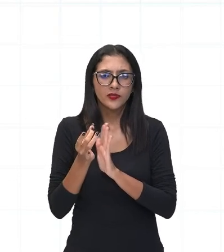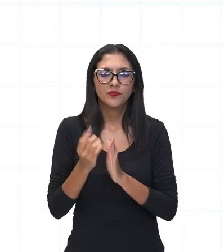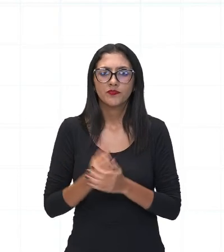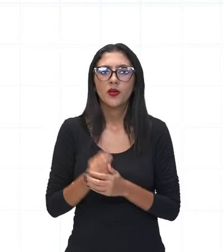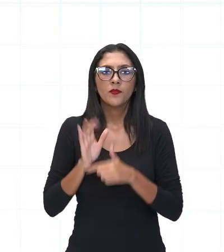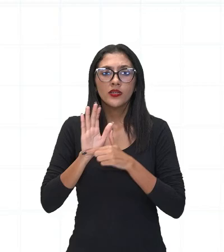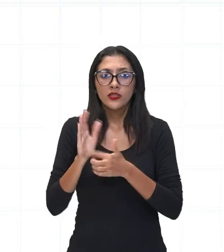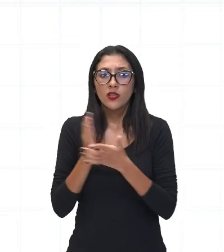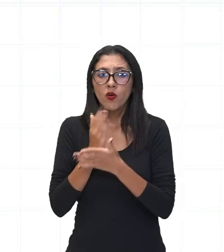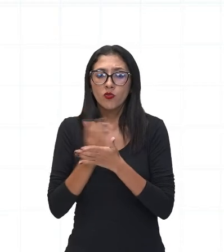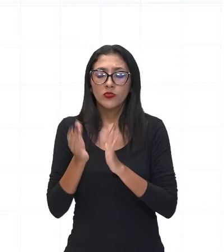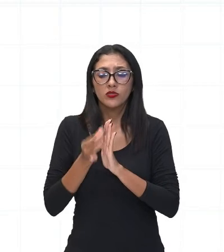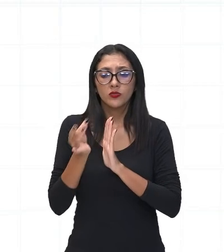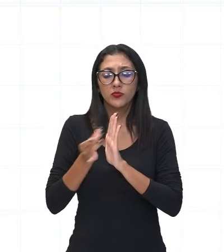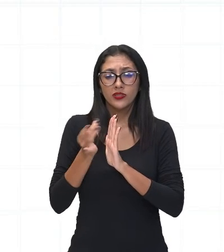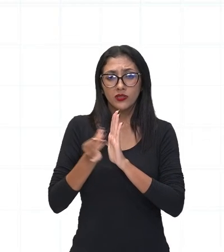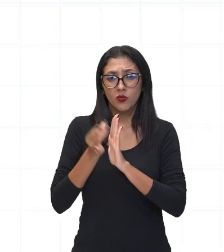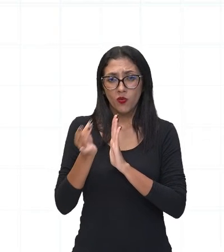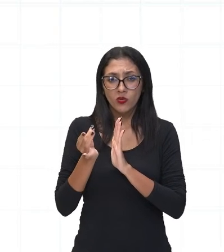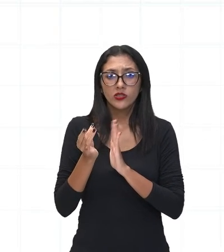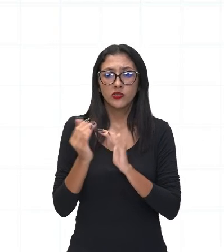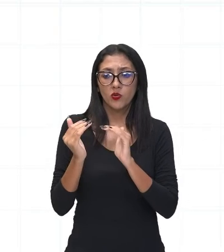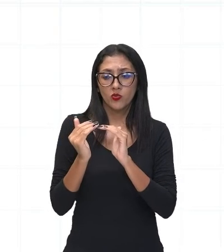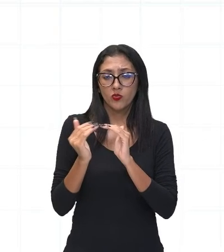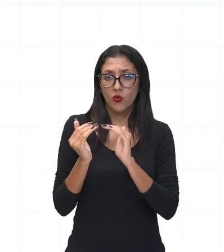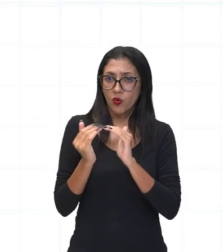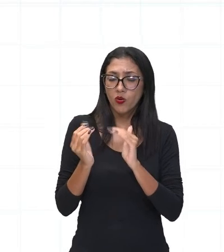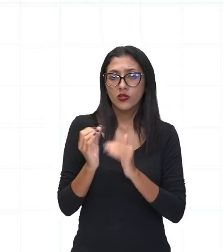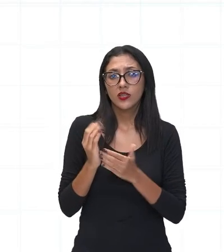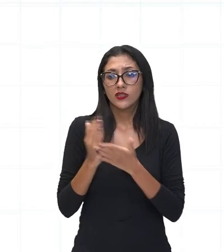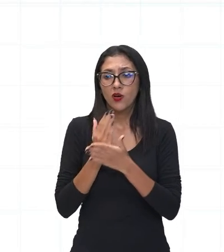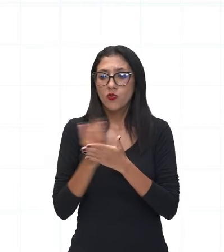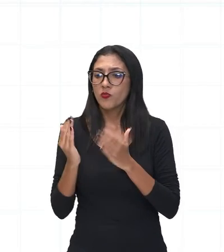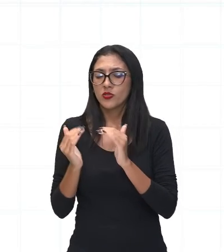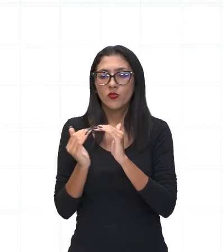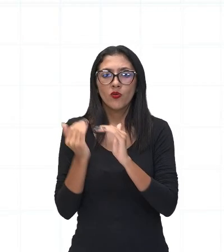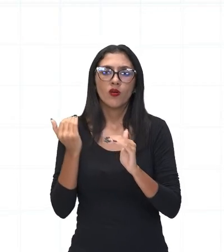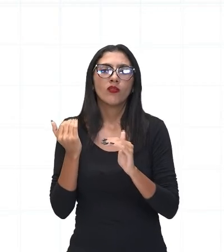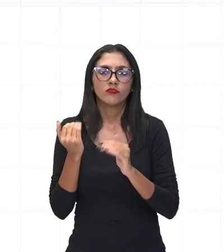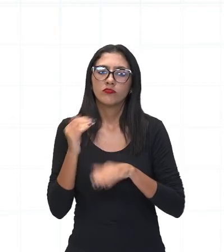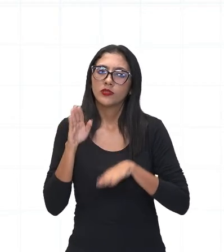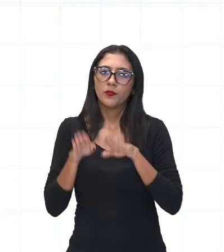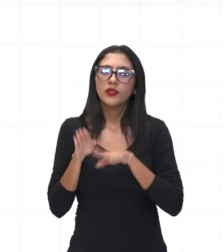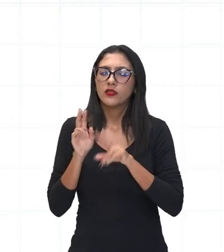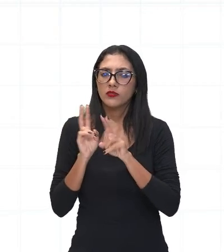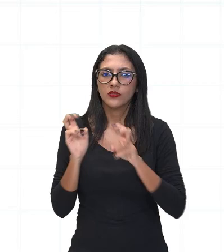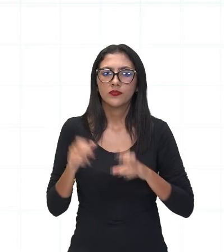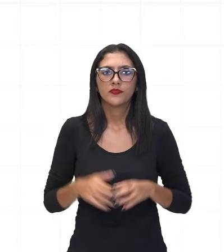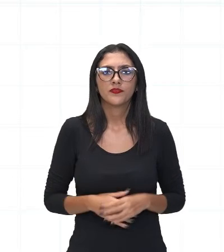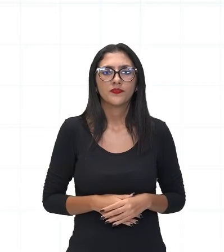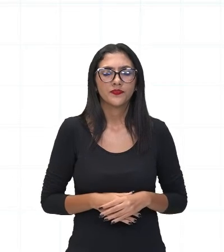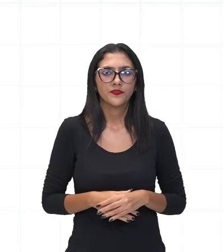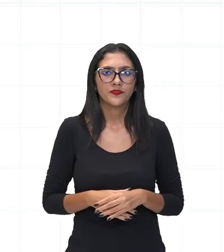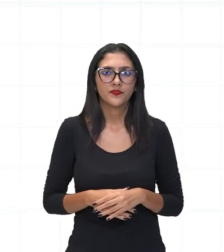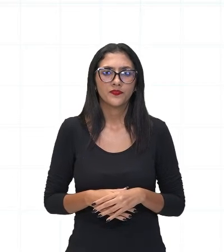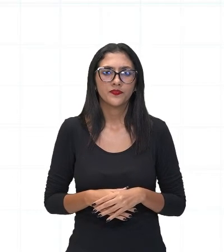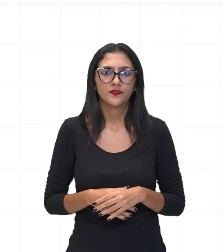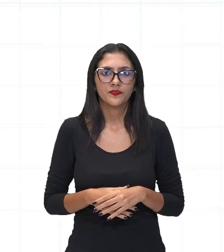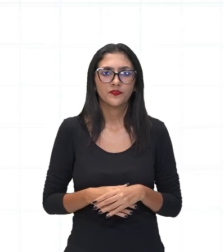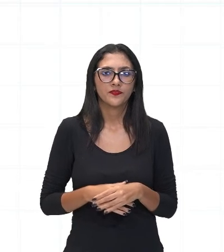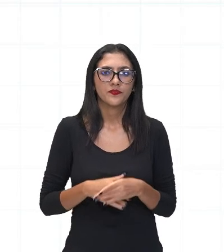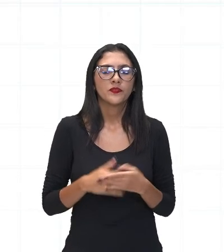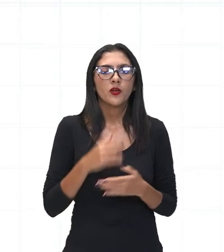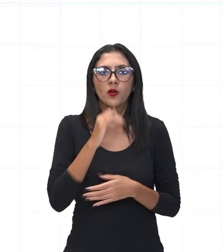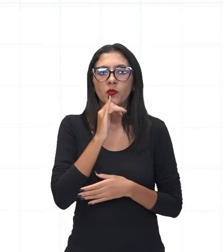os posicionamentos contrários e favoráveis relacionados a determinada temática, certo? Então, de repente,